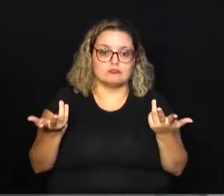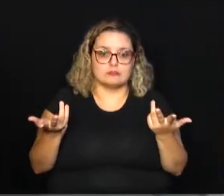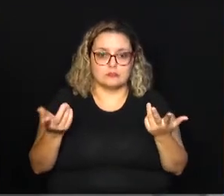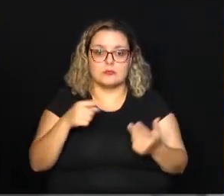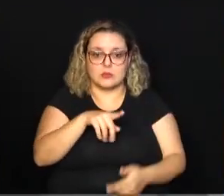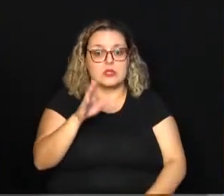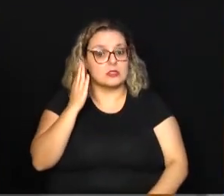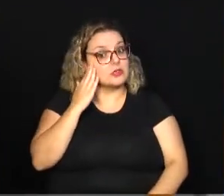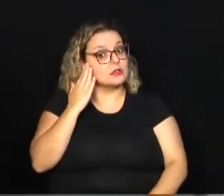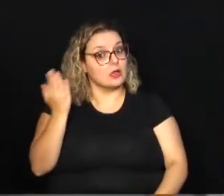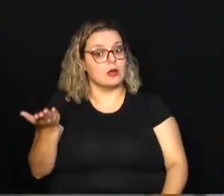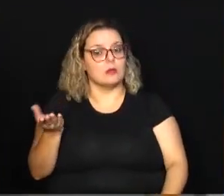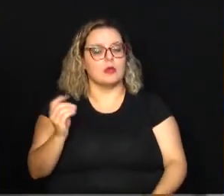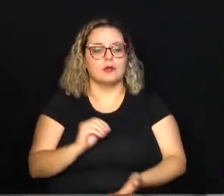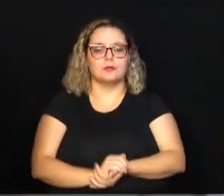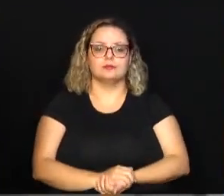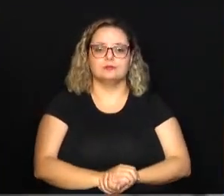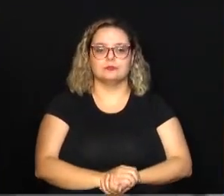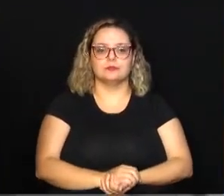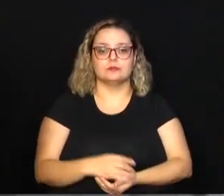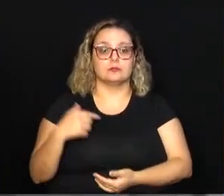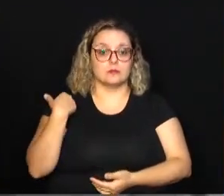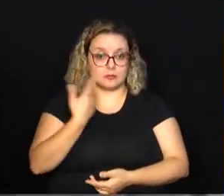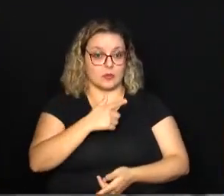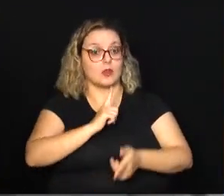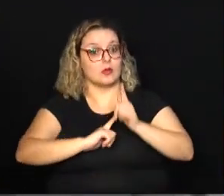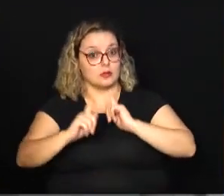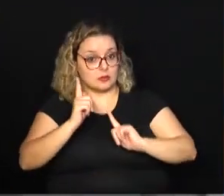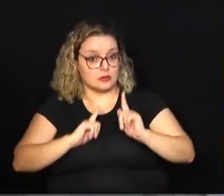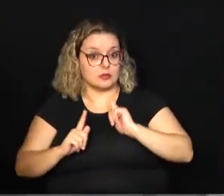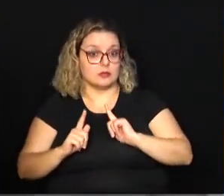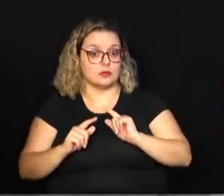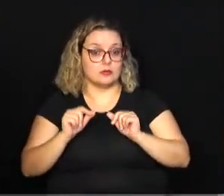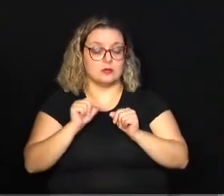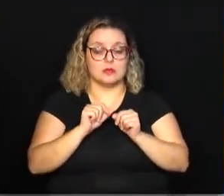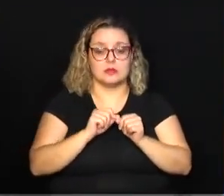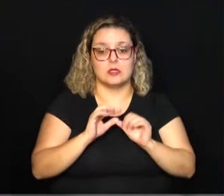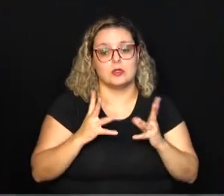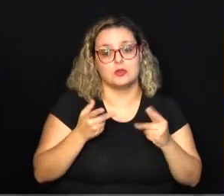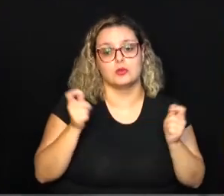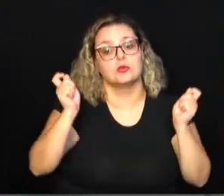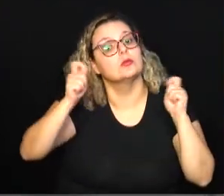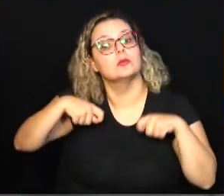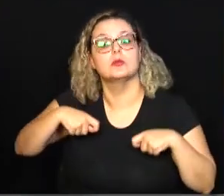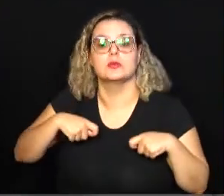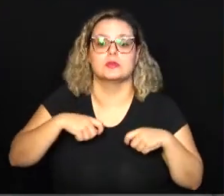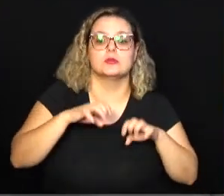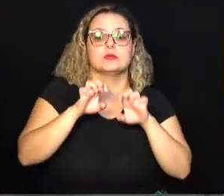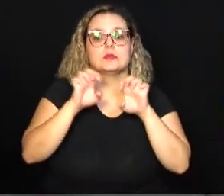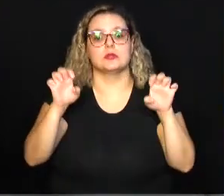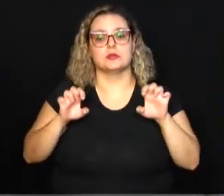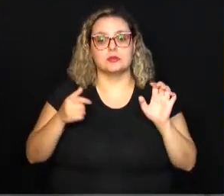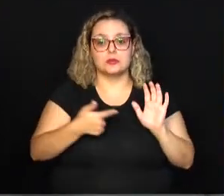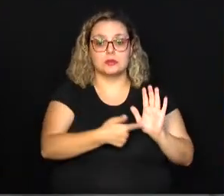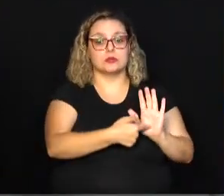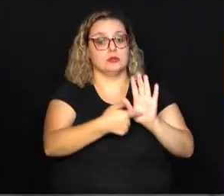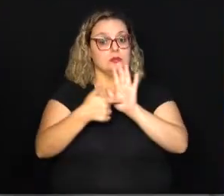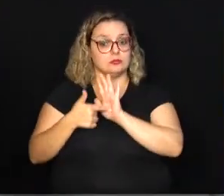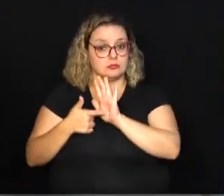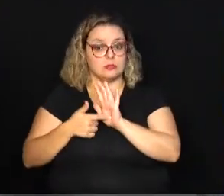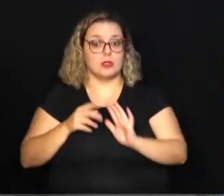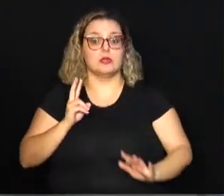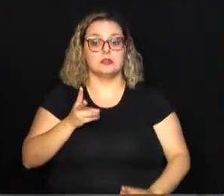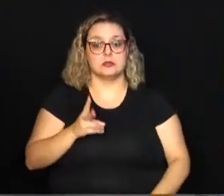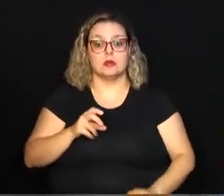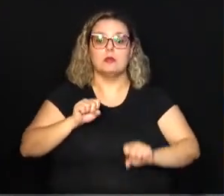que eu disso. A nós, cabe, os gestores, a fazer o que for possível na estrutura que está disposta para a gente, mas sempre